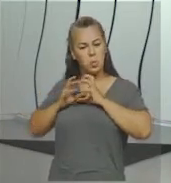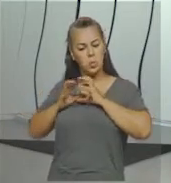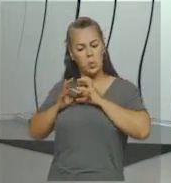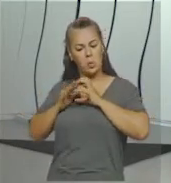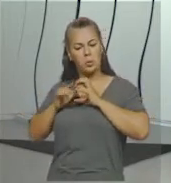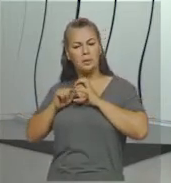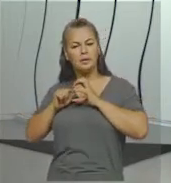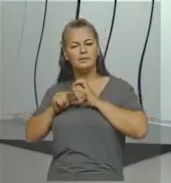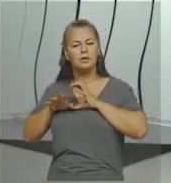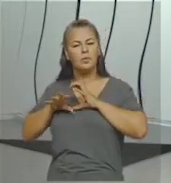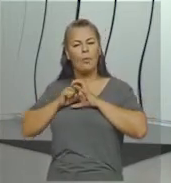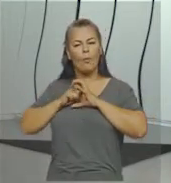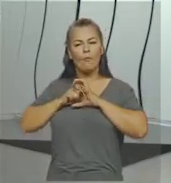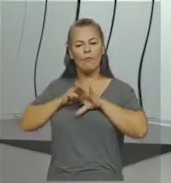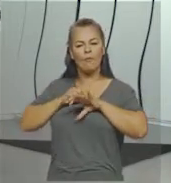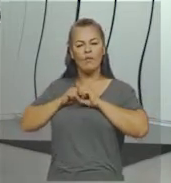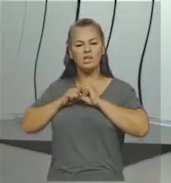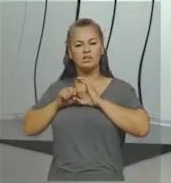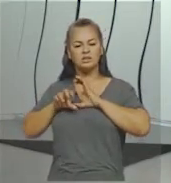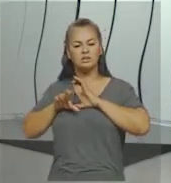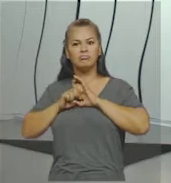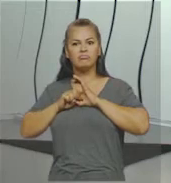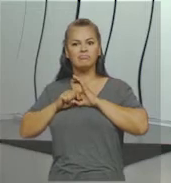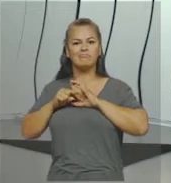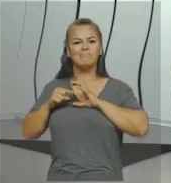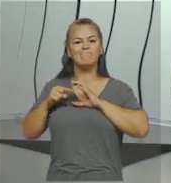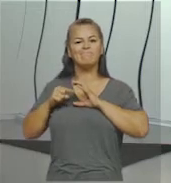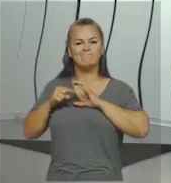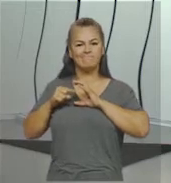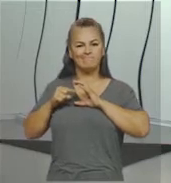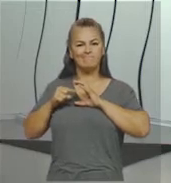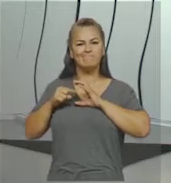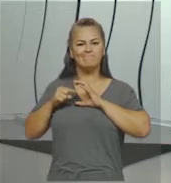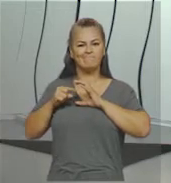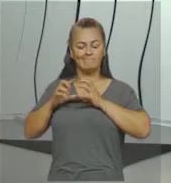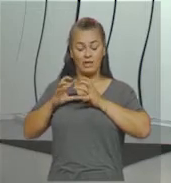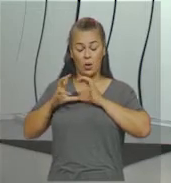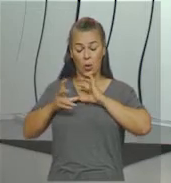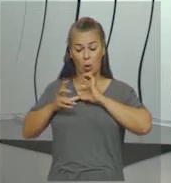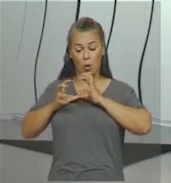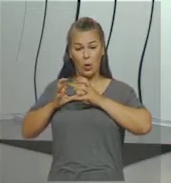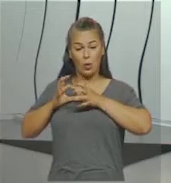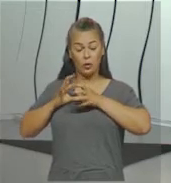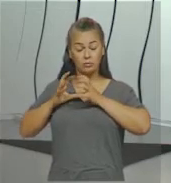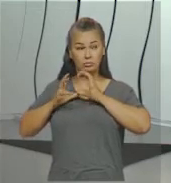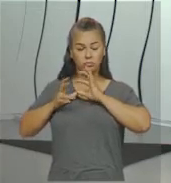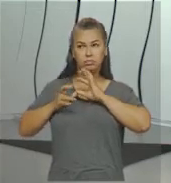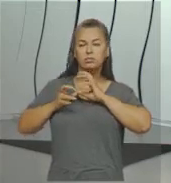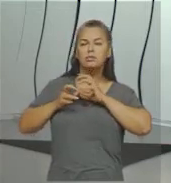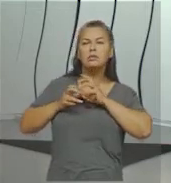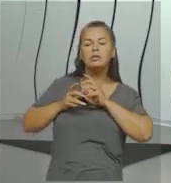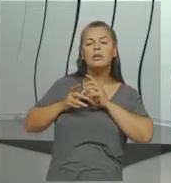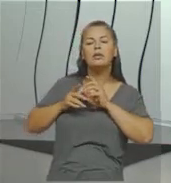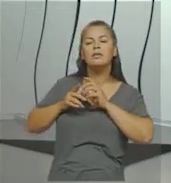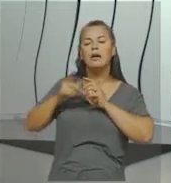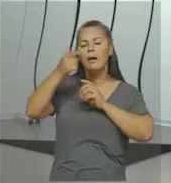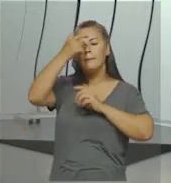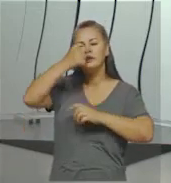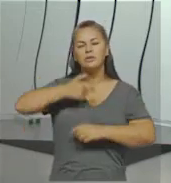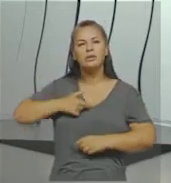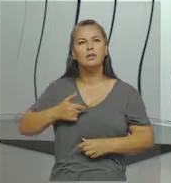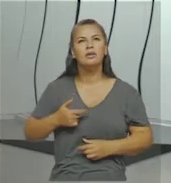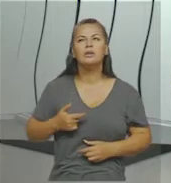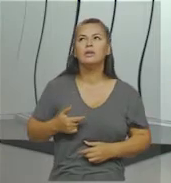da maconha, tá? E esses receptores, então, vão agir em todo o cérebro da pessoa, promovendo aí